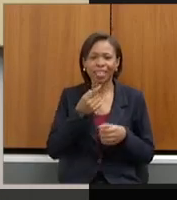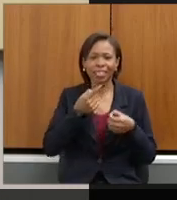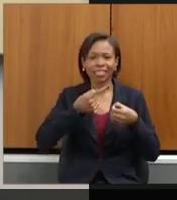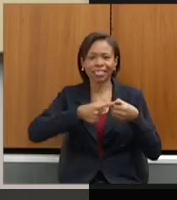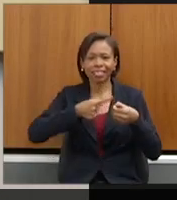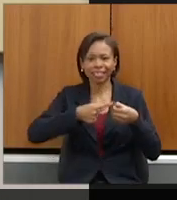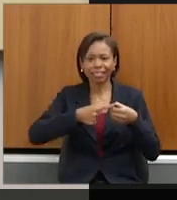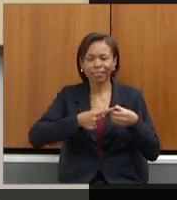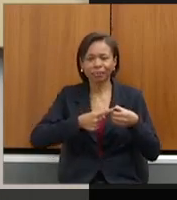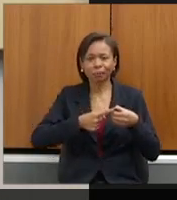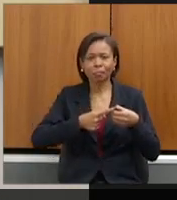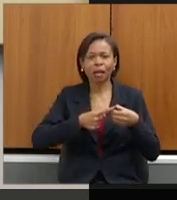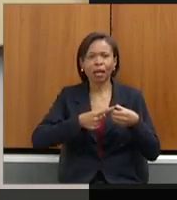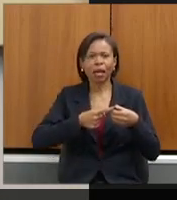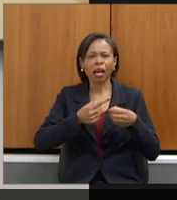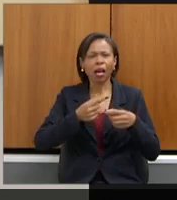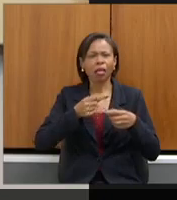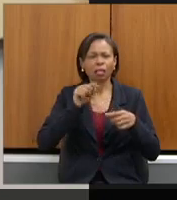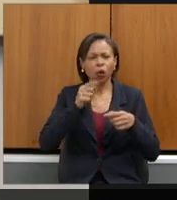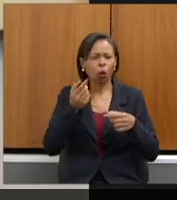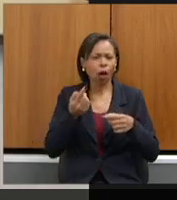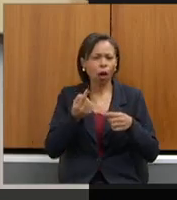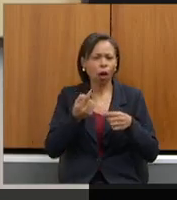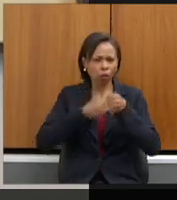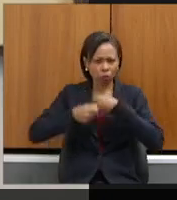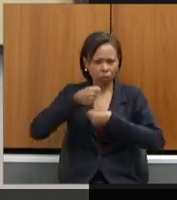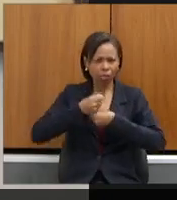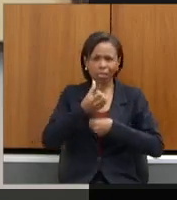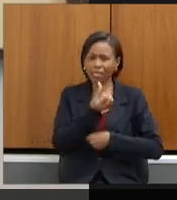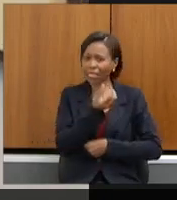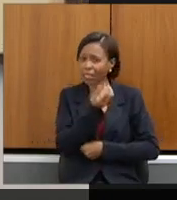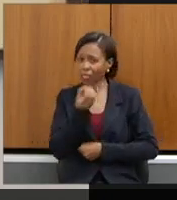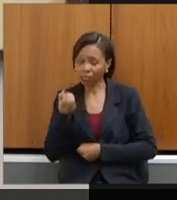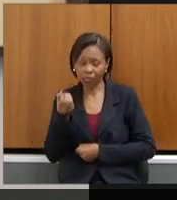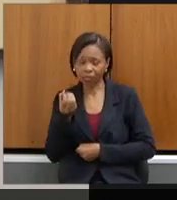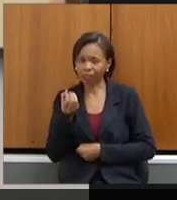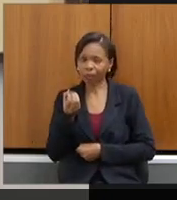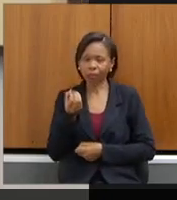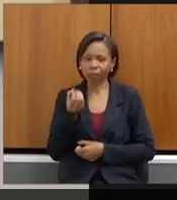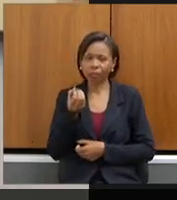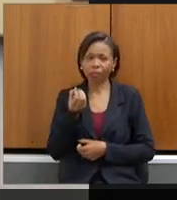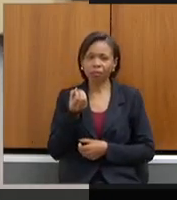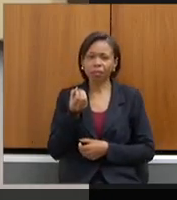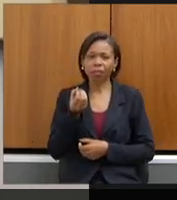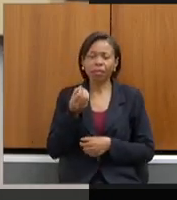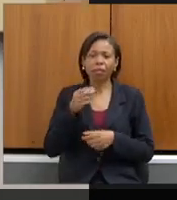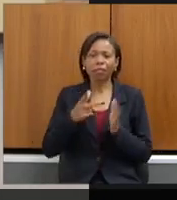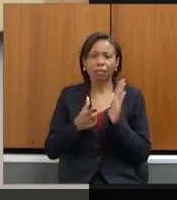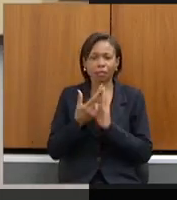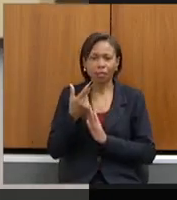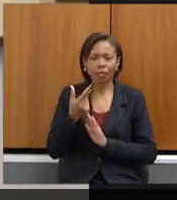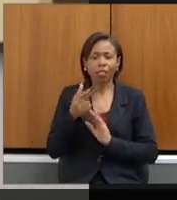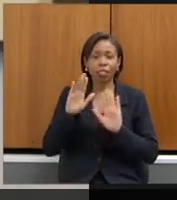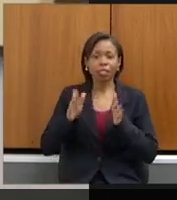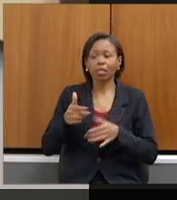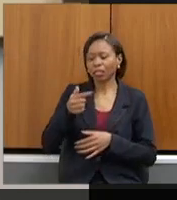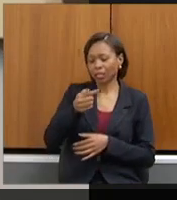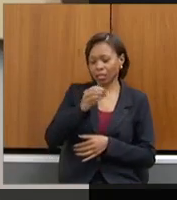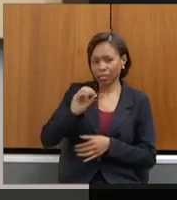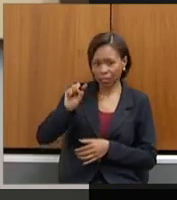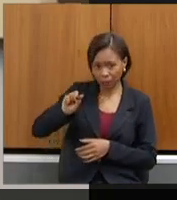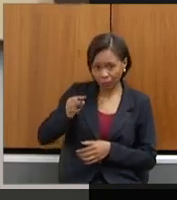mesmo com anemia foram feitas 600 cirurgias eletivas nós colocamos 700.000 de emenda lá